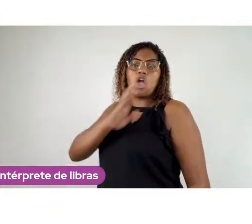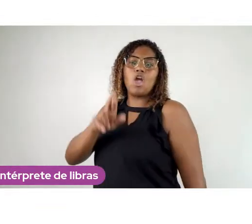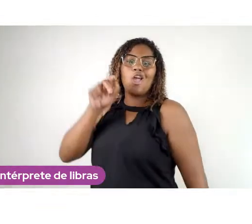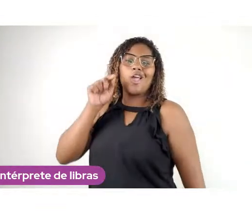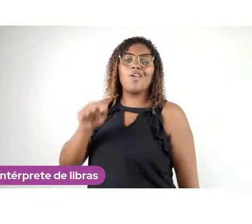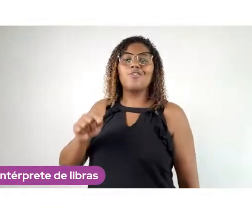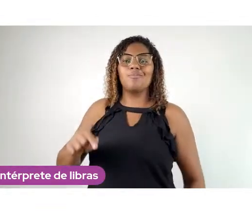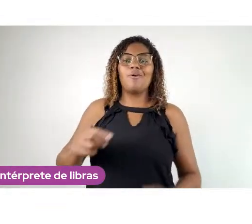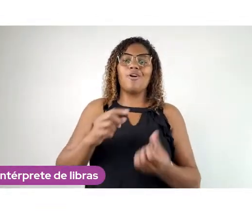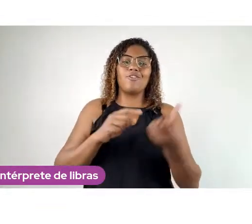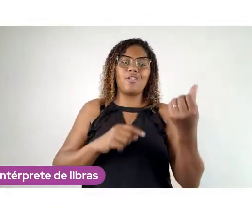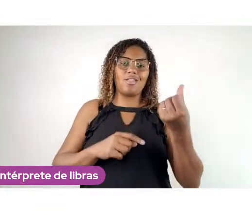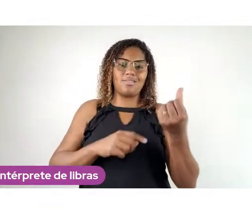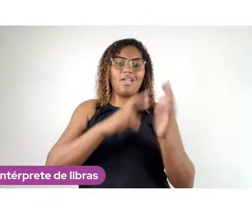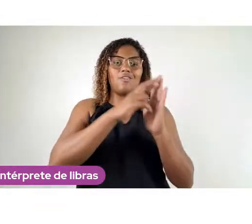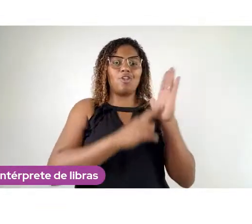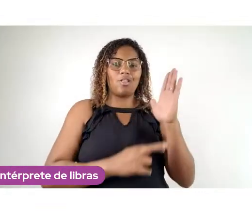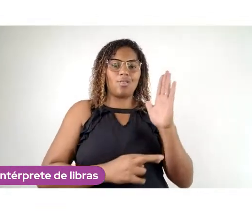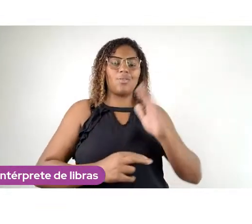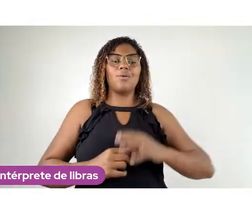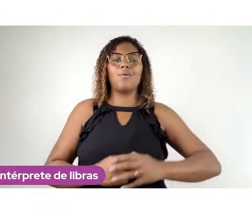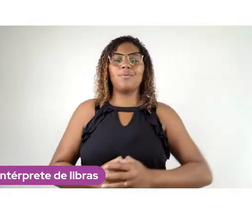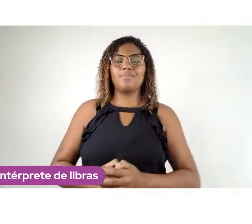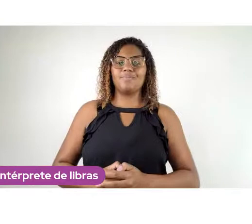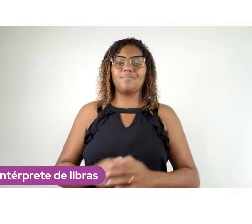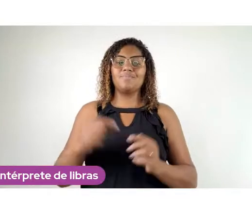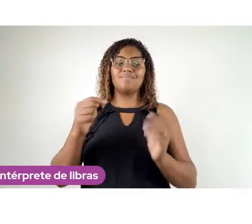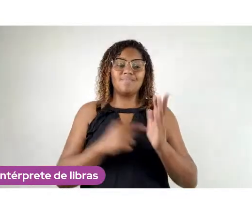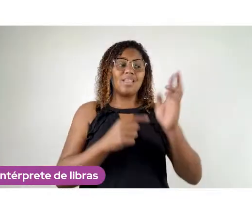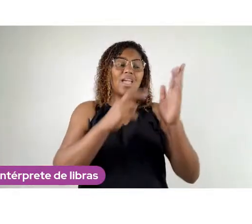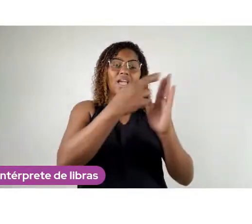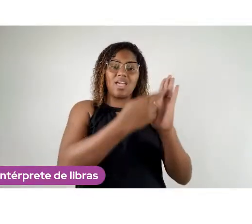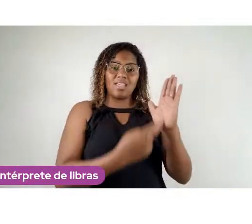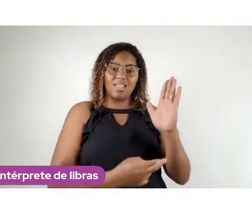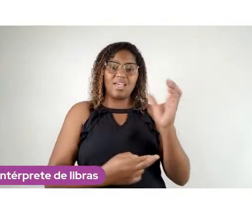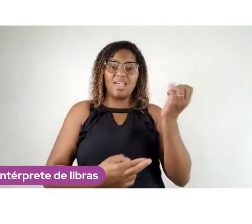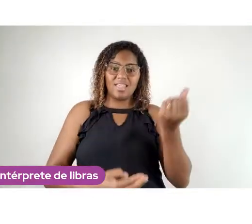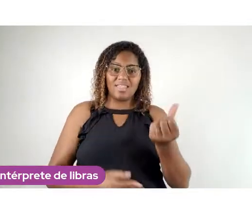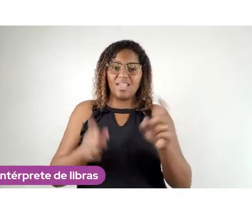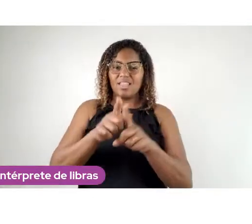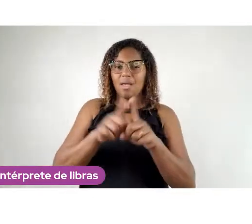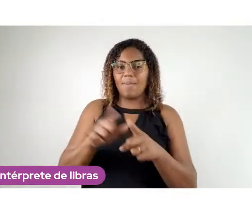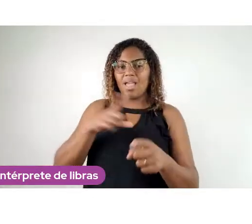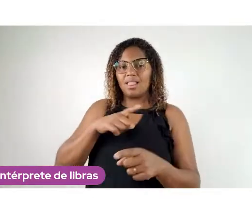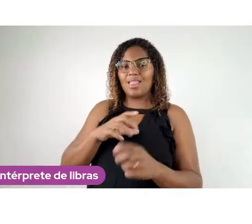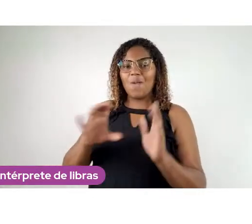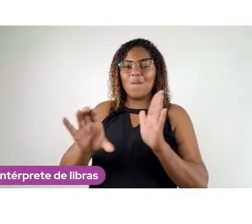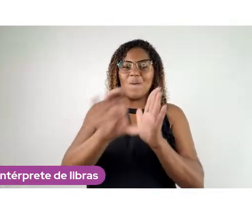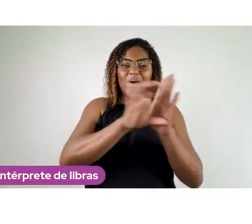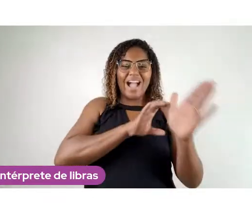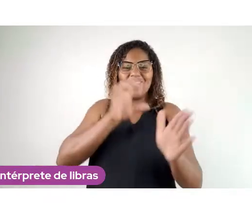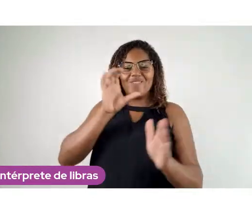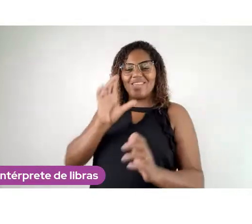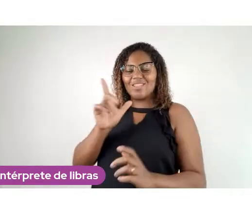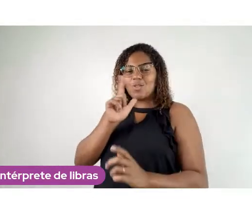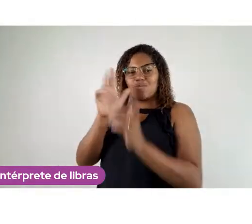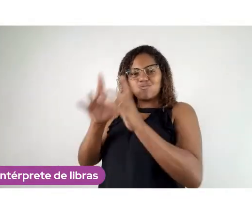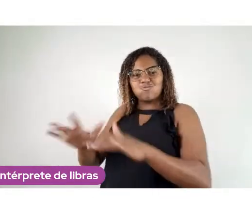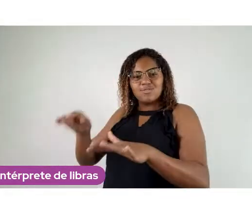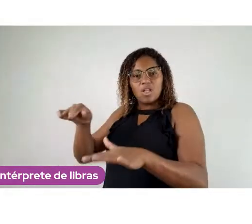relatório 6, né? E no relatório 6 também tem um capítulo sobre os oceanos. Eu fiz